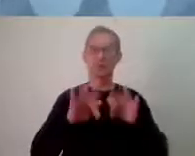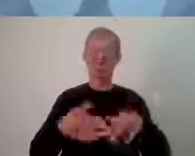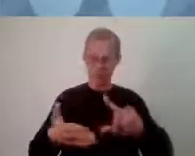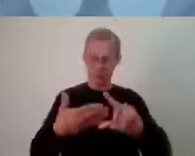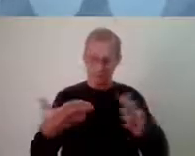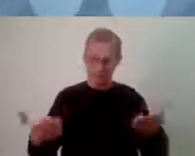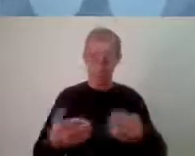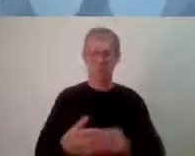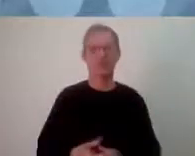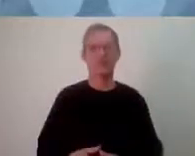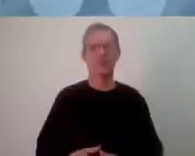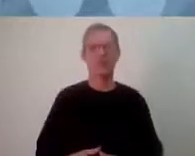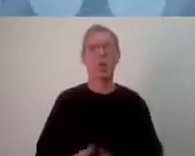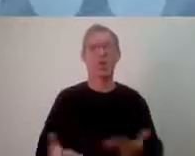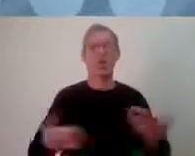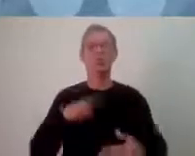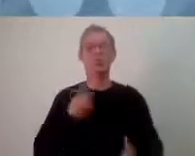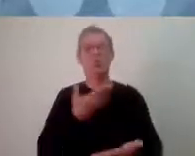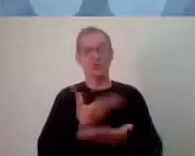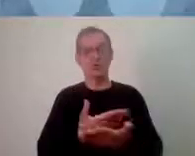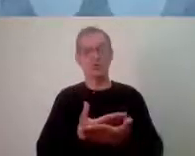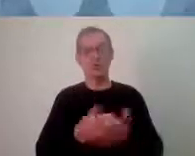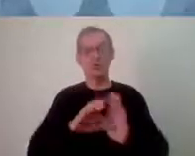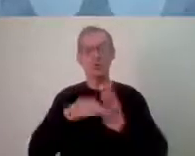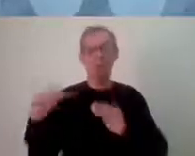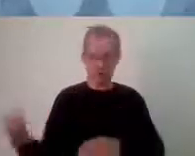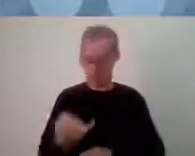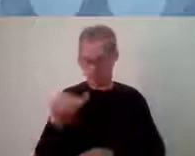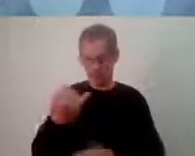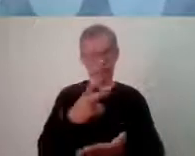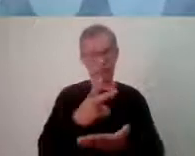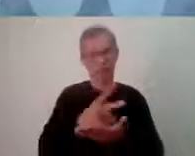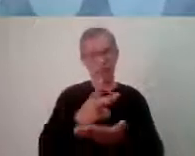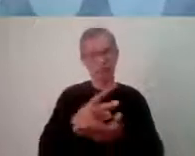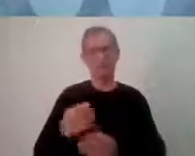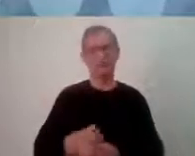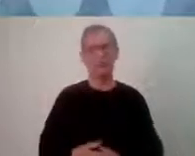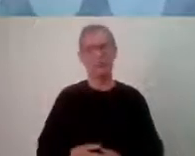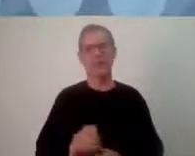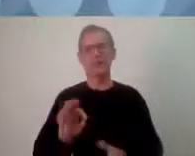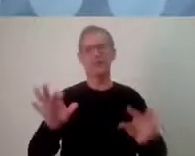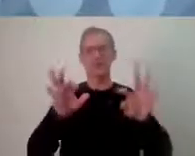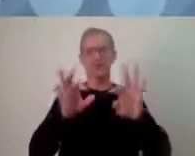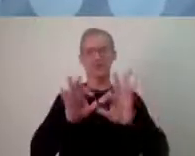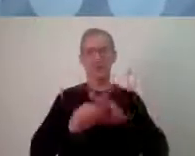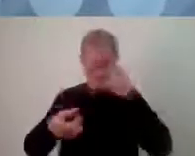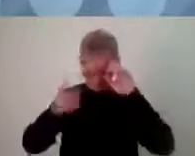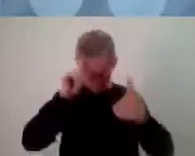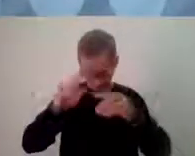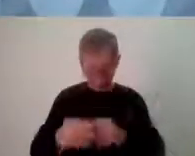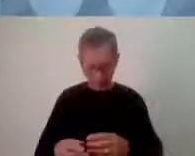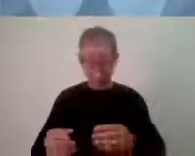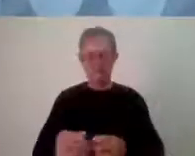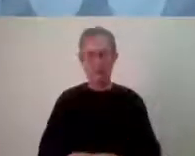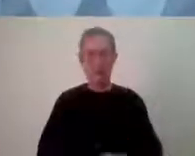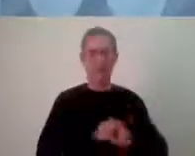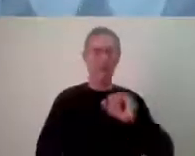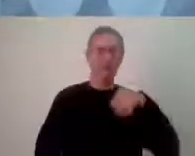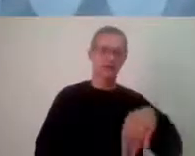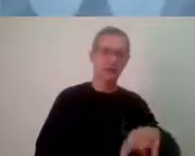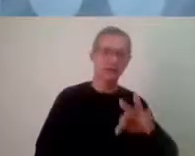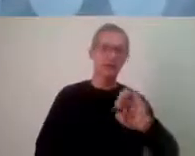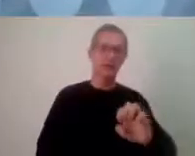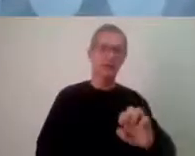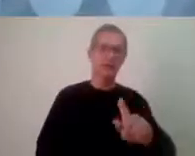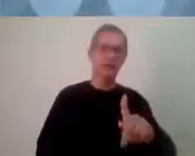da nossa aula. Hoje nós falamos de conceitos importantíssimos que envolvem, né, a ideia de integral. Nós vimos hoje a base